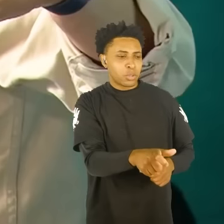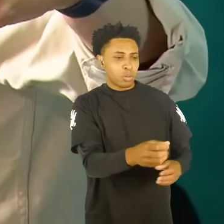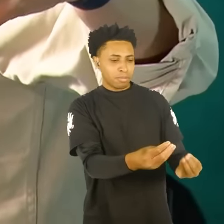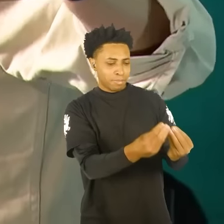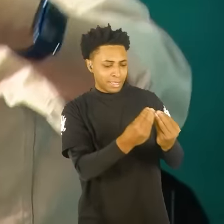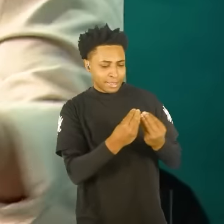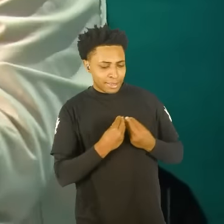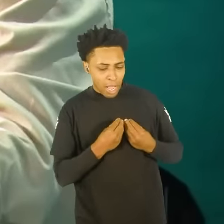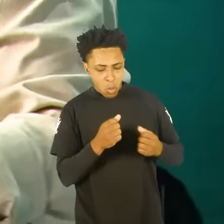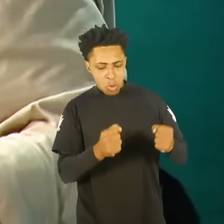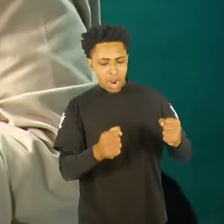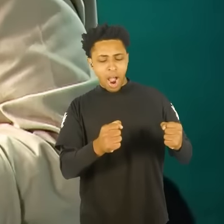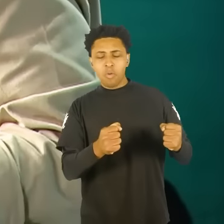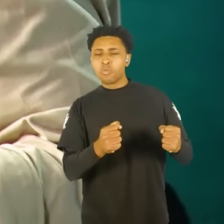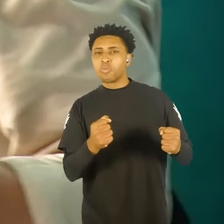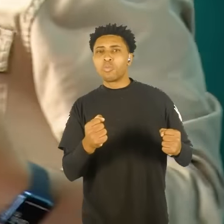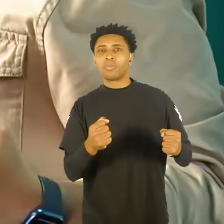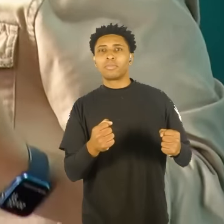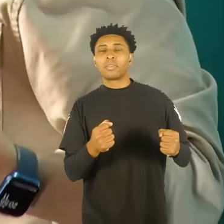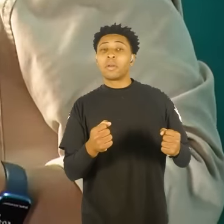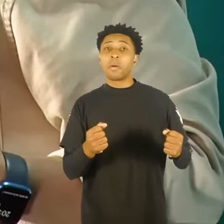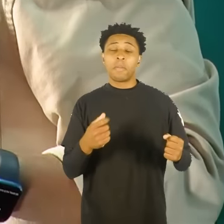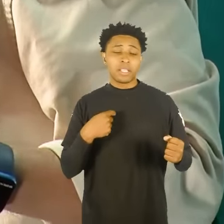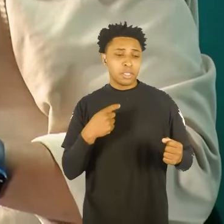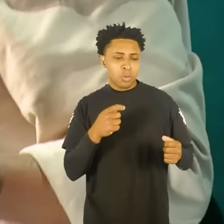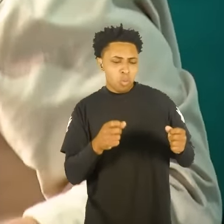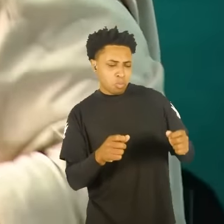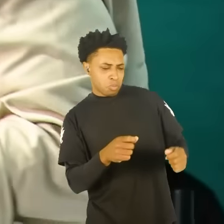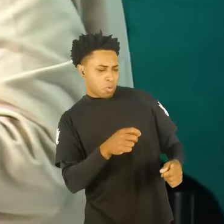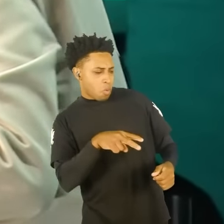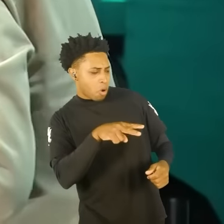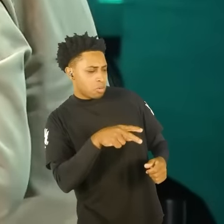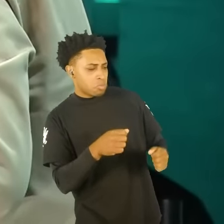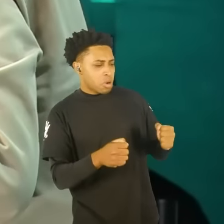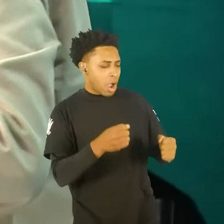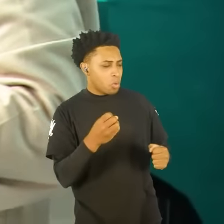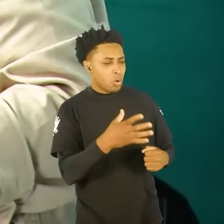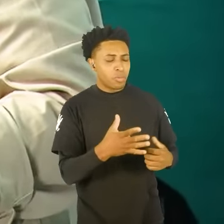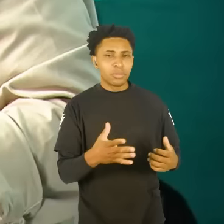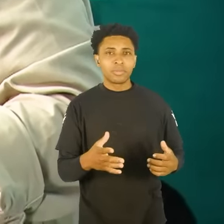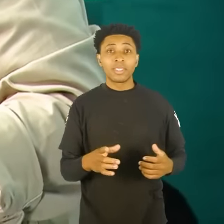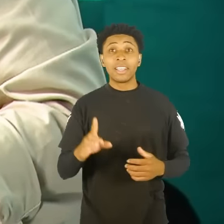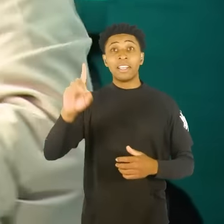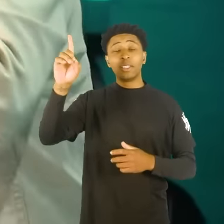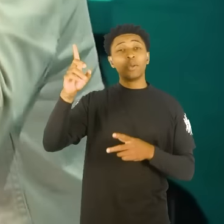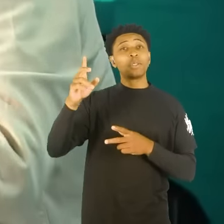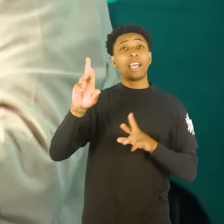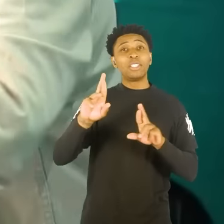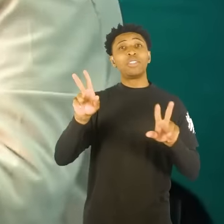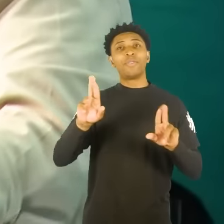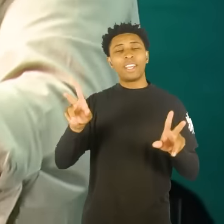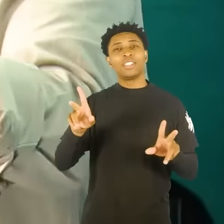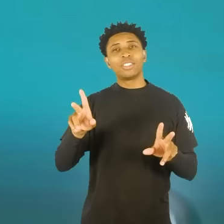como o homem, que apenas quer receber a oferta. Ele também quer saber quem é o ofertante. E o problema da oferta de Caim